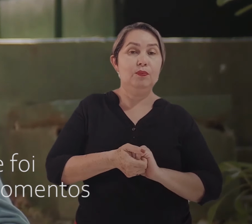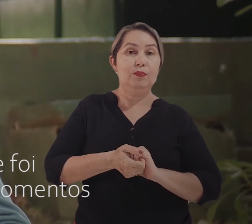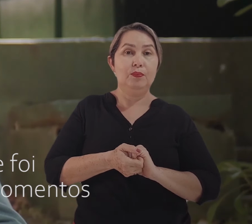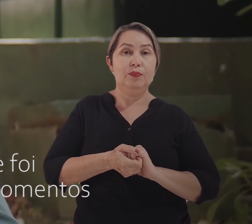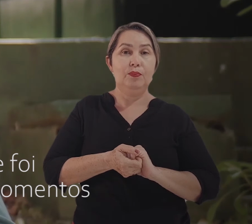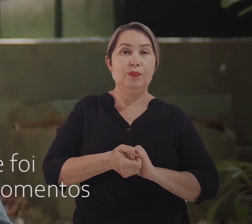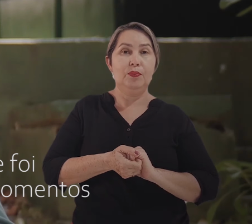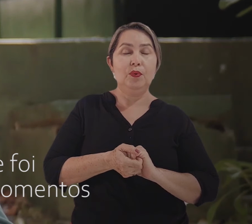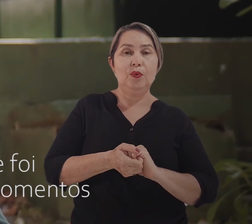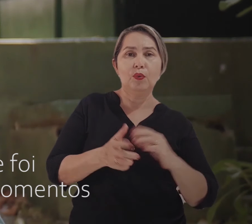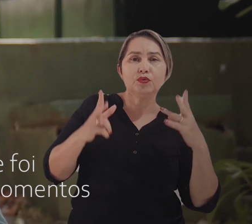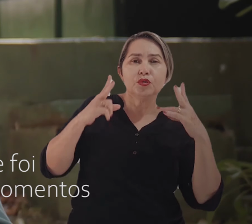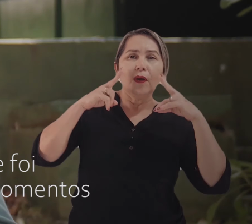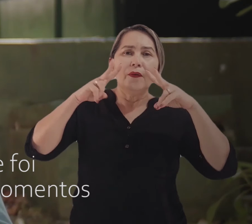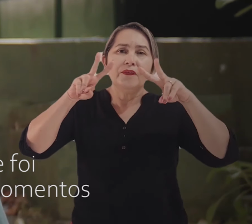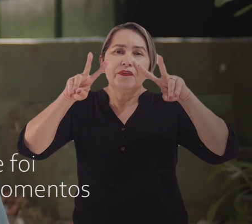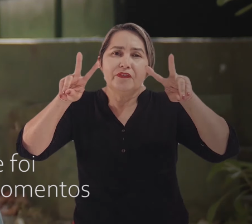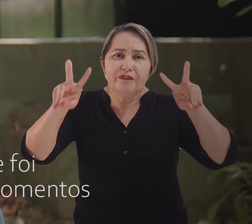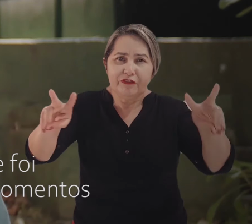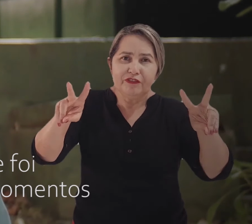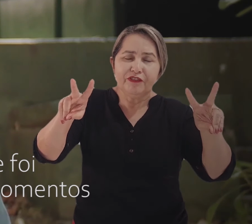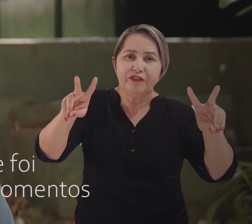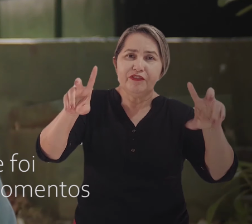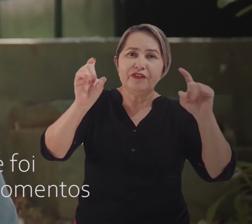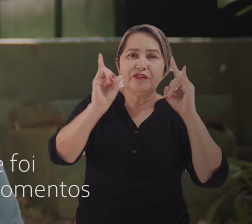a visibilidade que teve